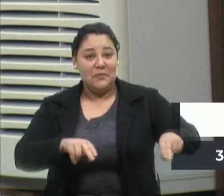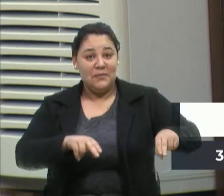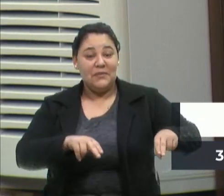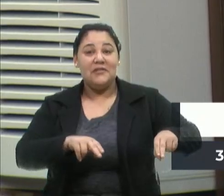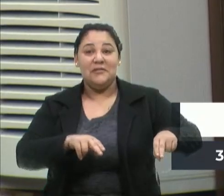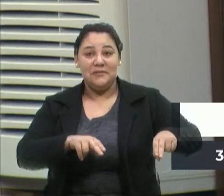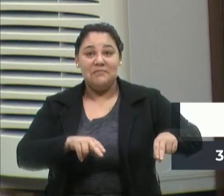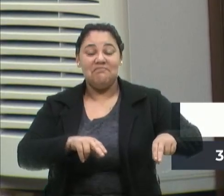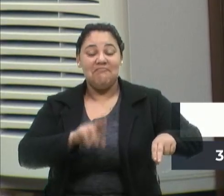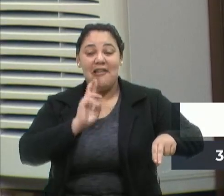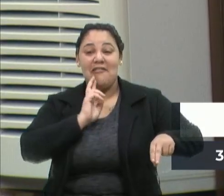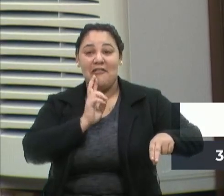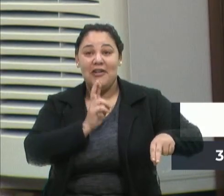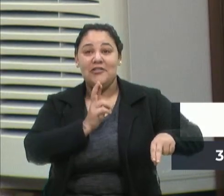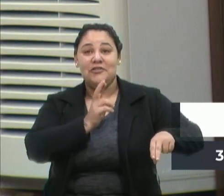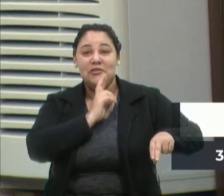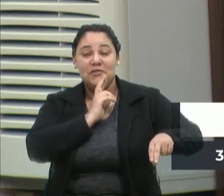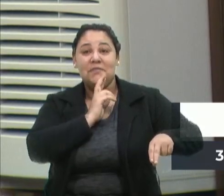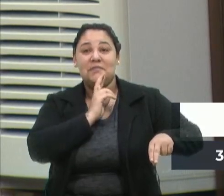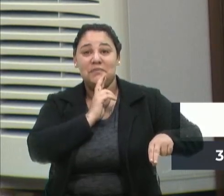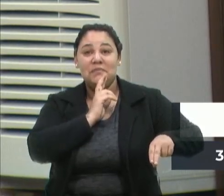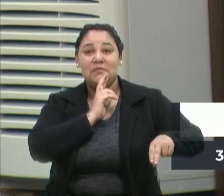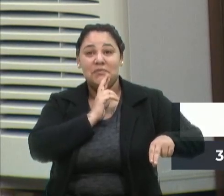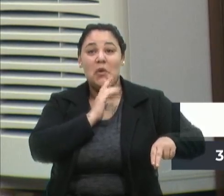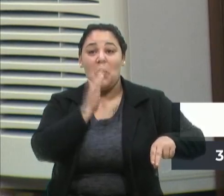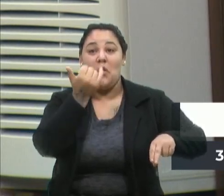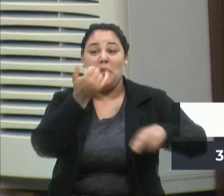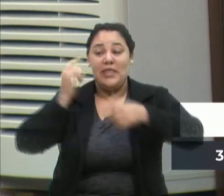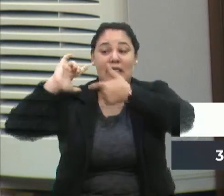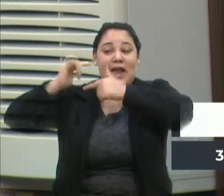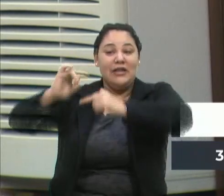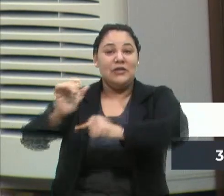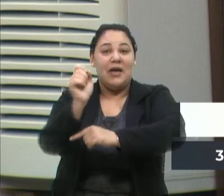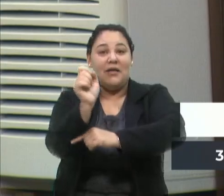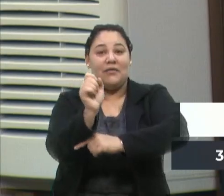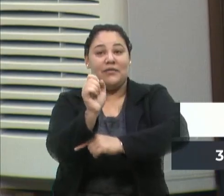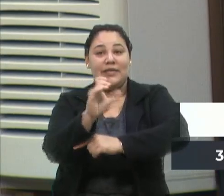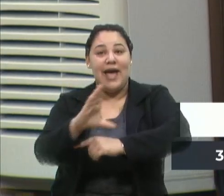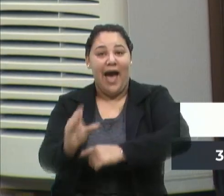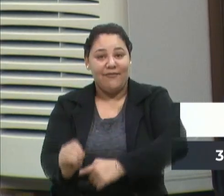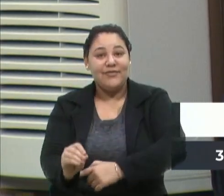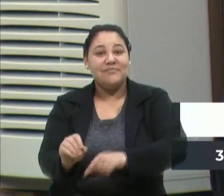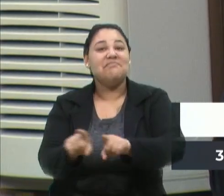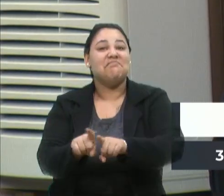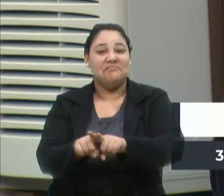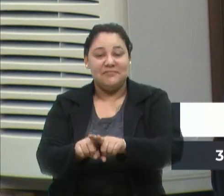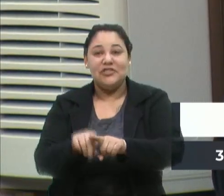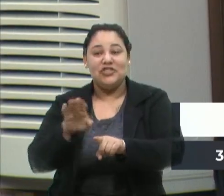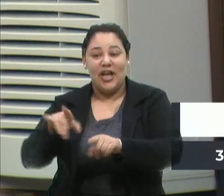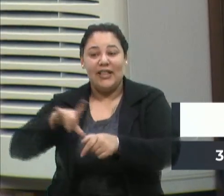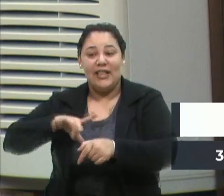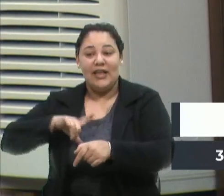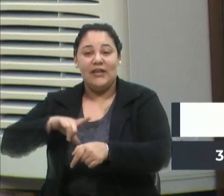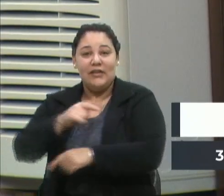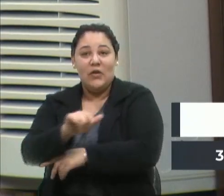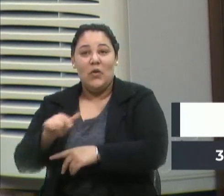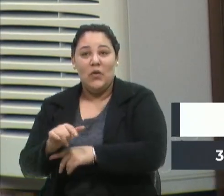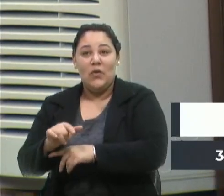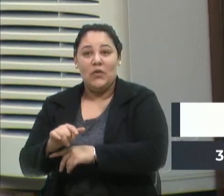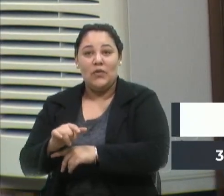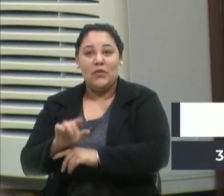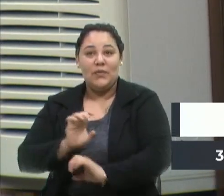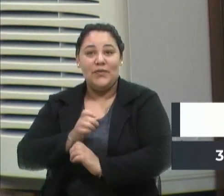senegalesa. Ele já tem outro empreendimento também, e inaugura o